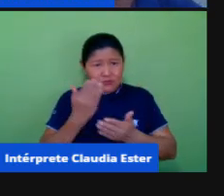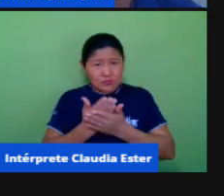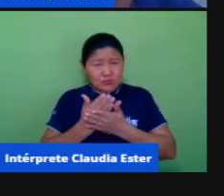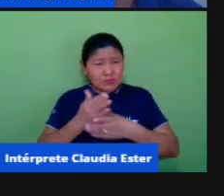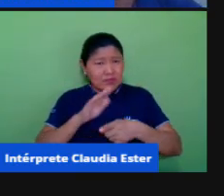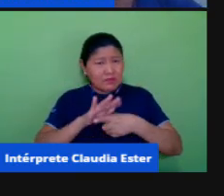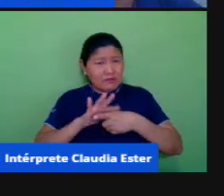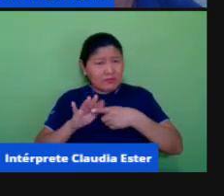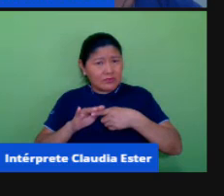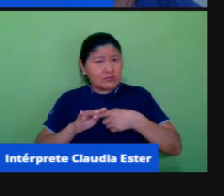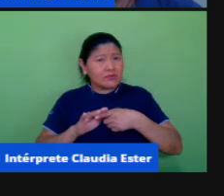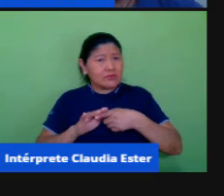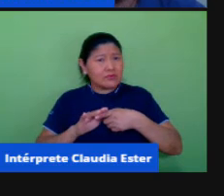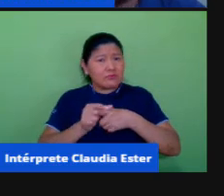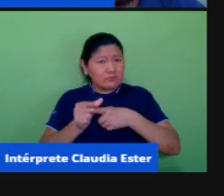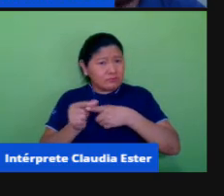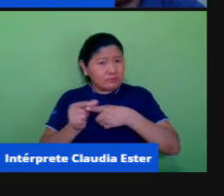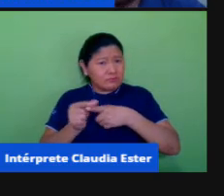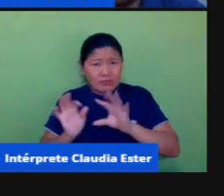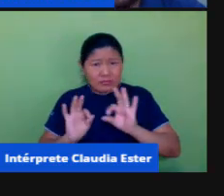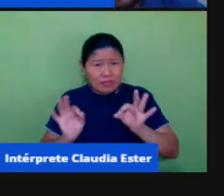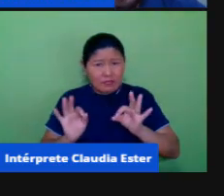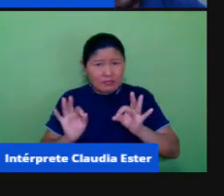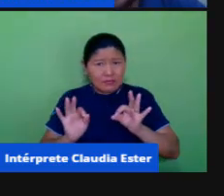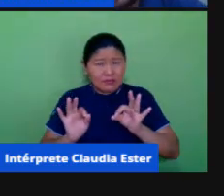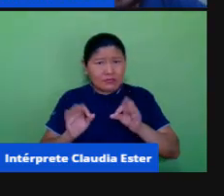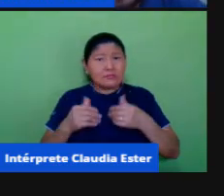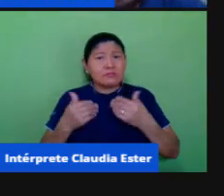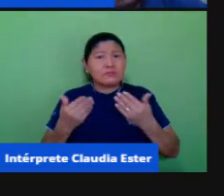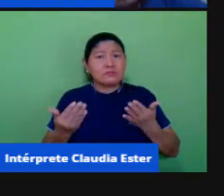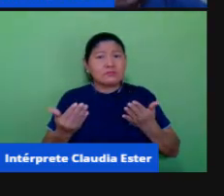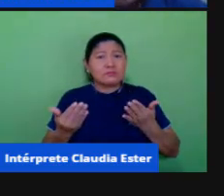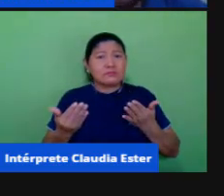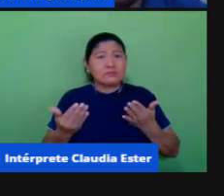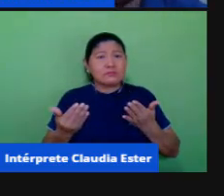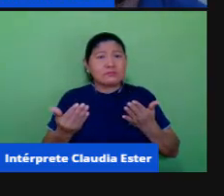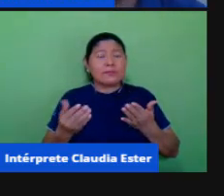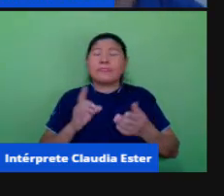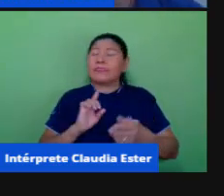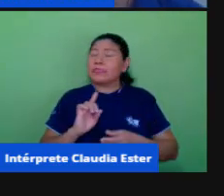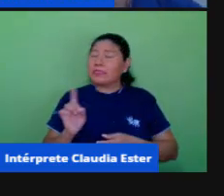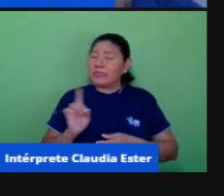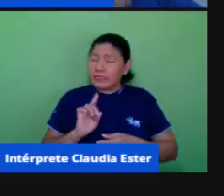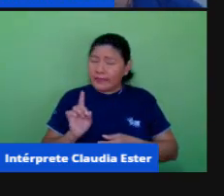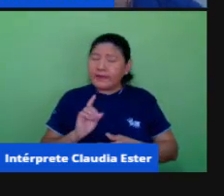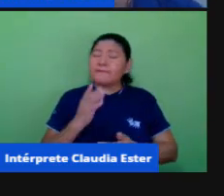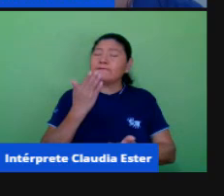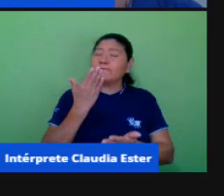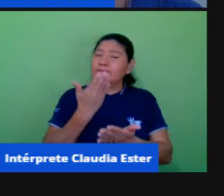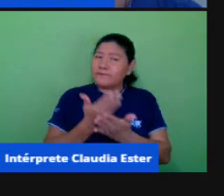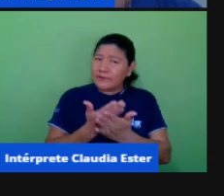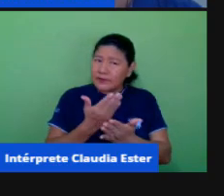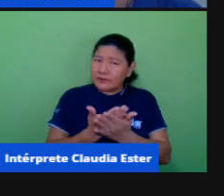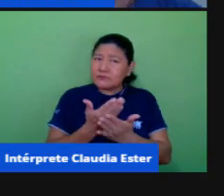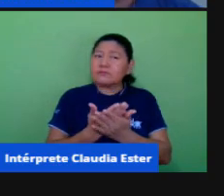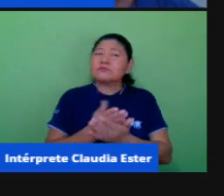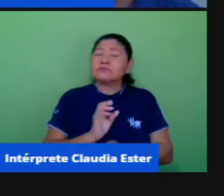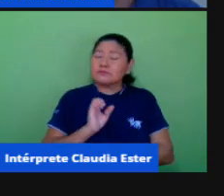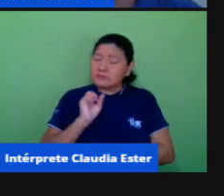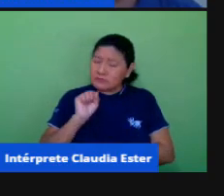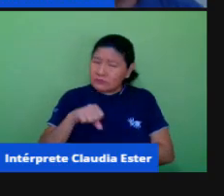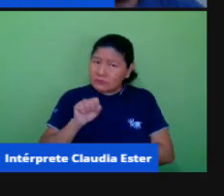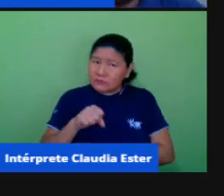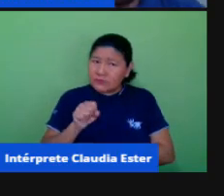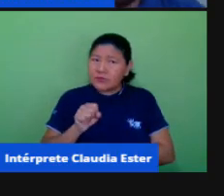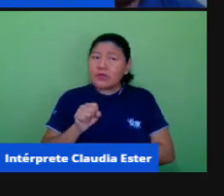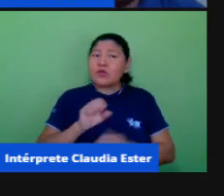morfologia, de forma nenhuma. Professor, de forma nenhuma, gestor, quem estiver aí assistindo, o conteúdo